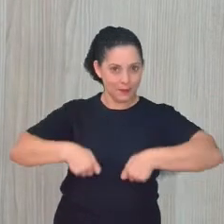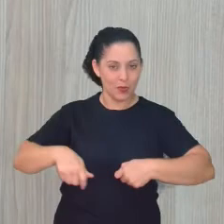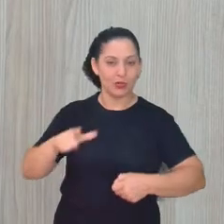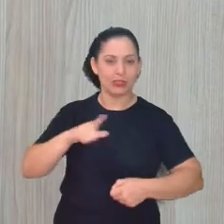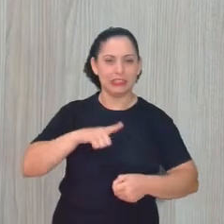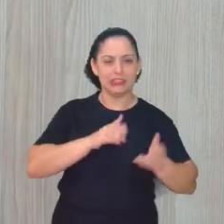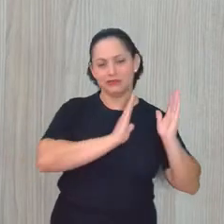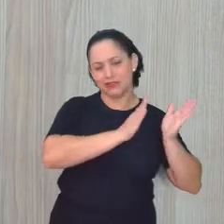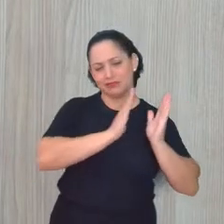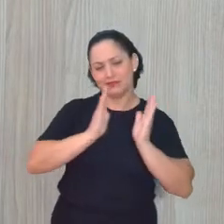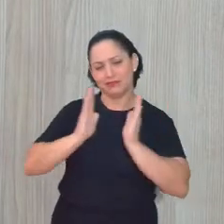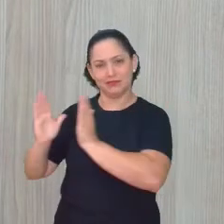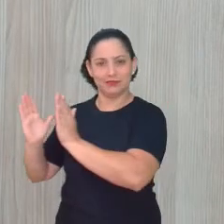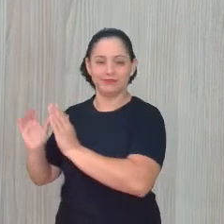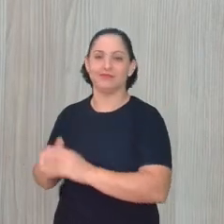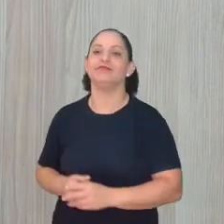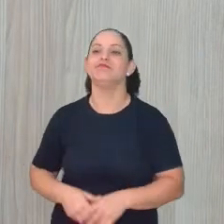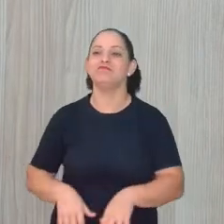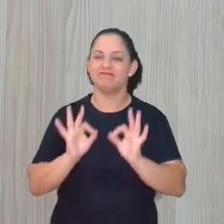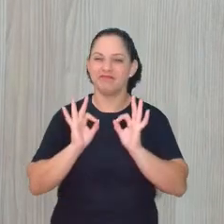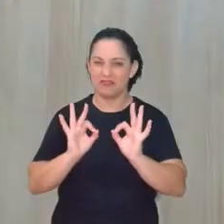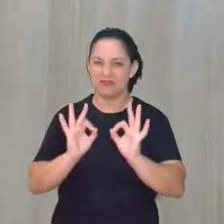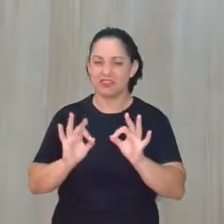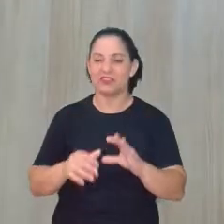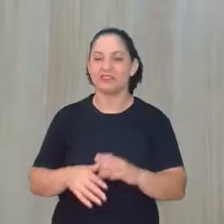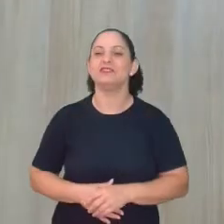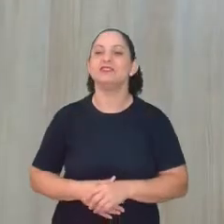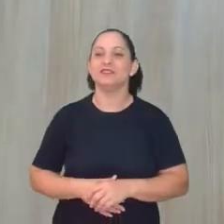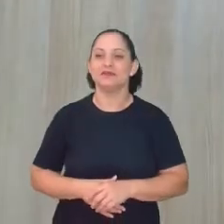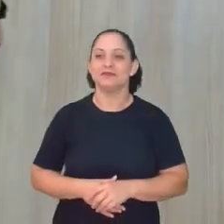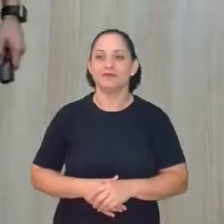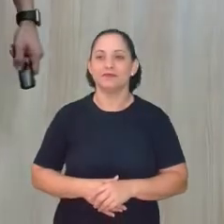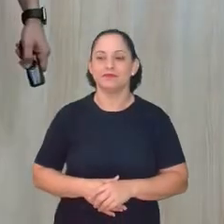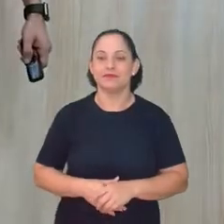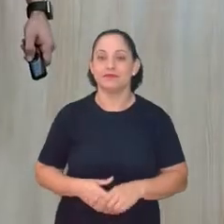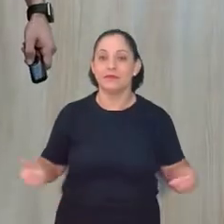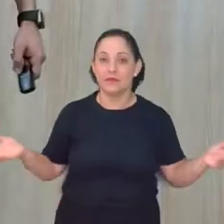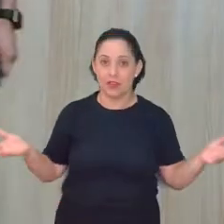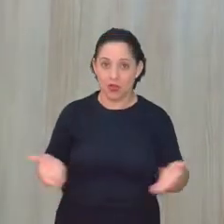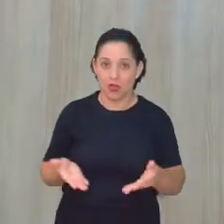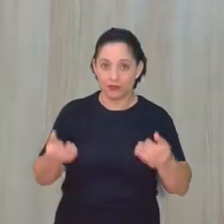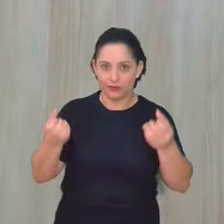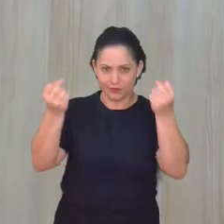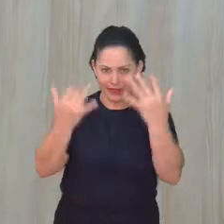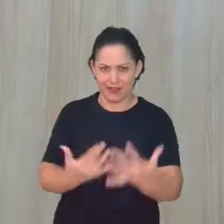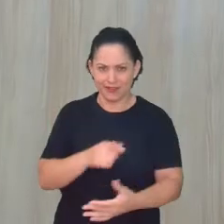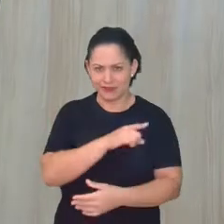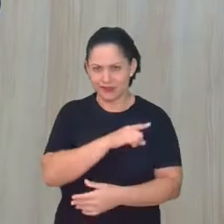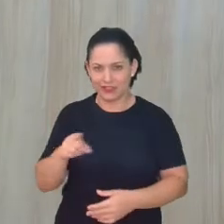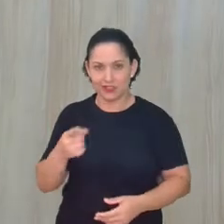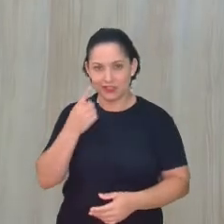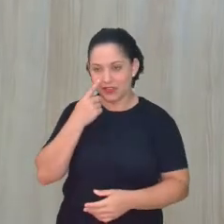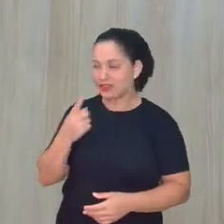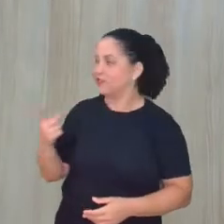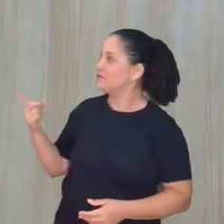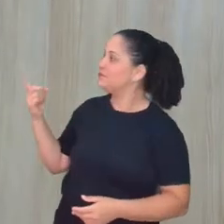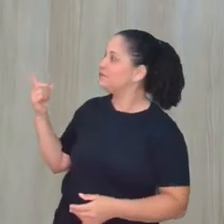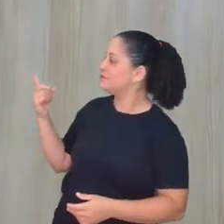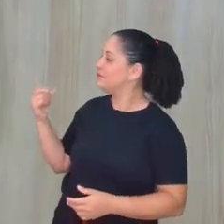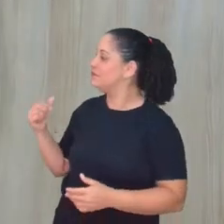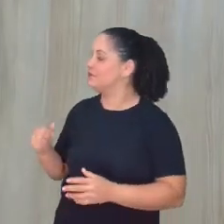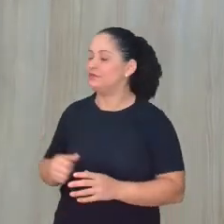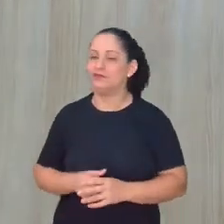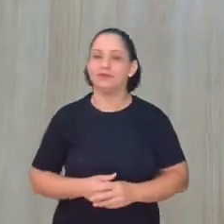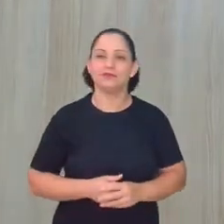múltiplos, né, Pedro? Tu é o cara, bicho. Veja. Duas coisas que eu quero falar aqui pra gente ir pro próximo tópico.